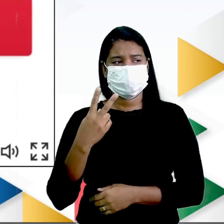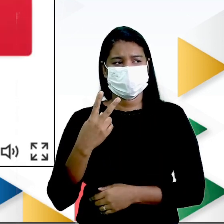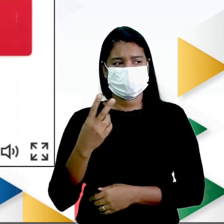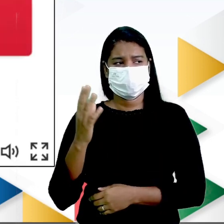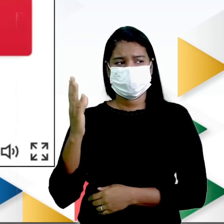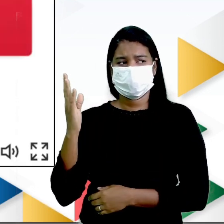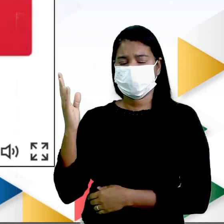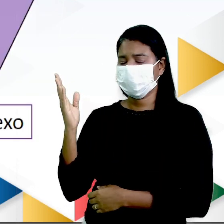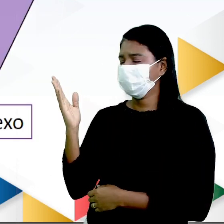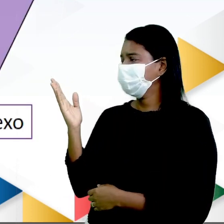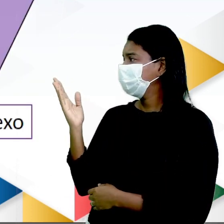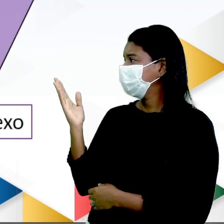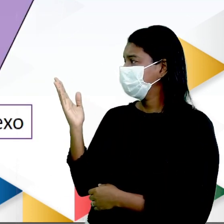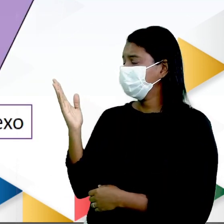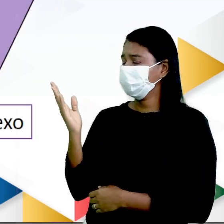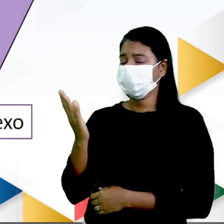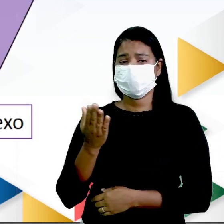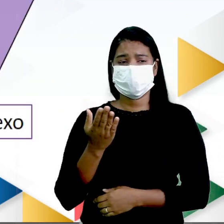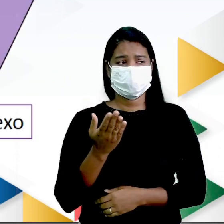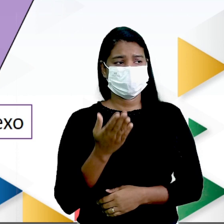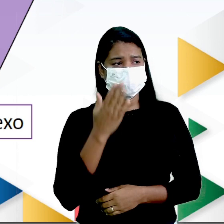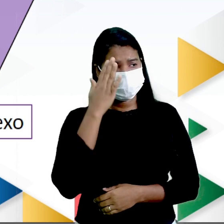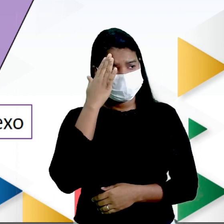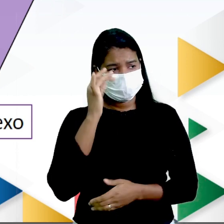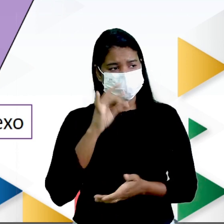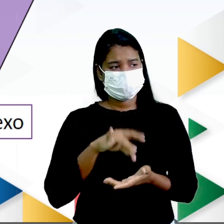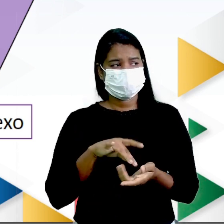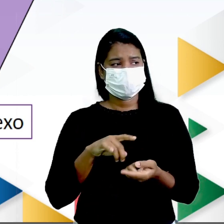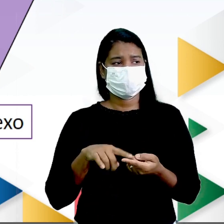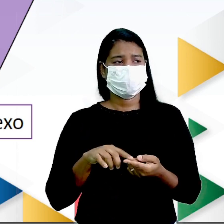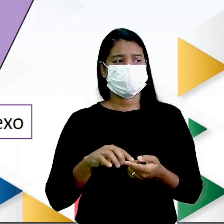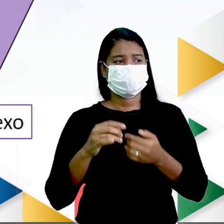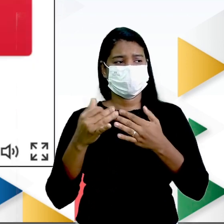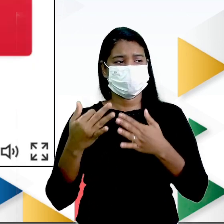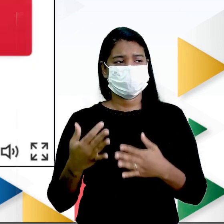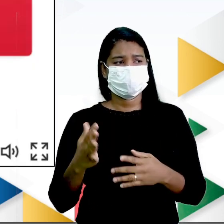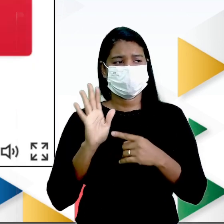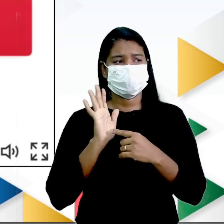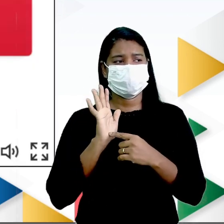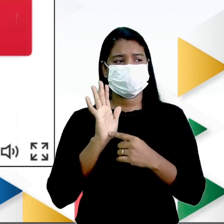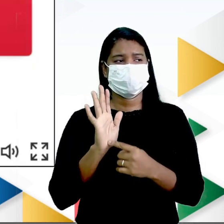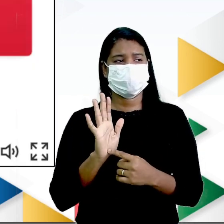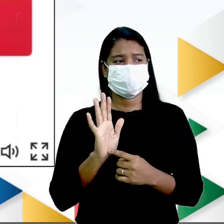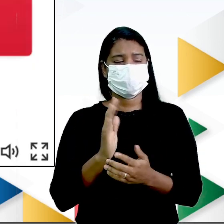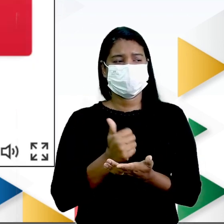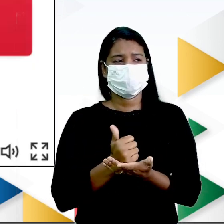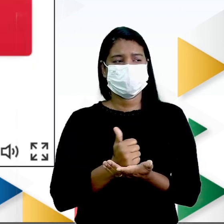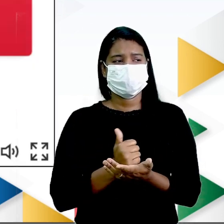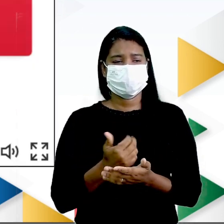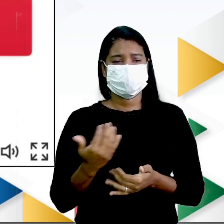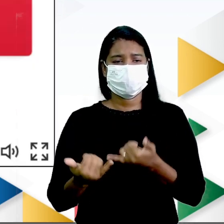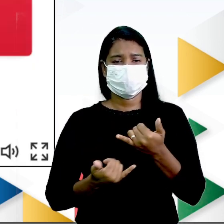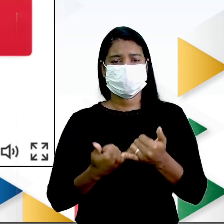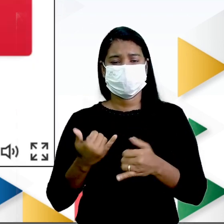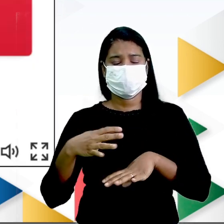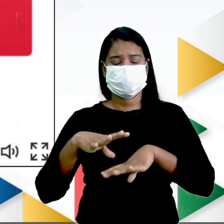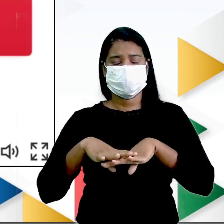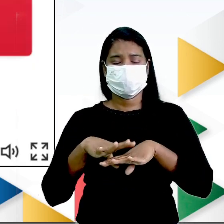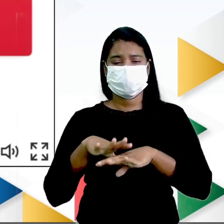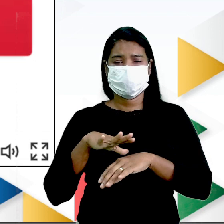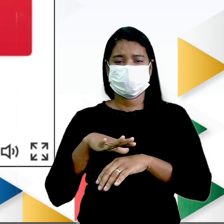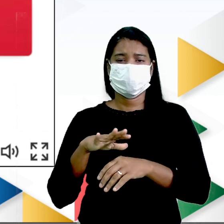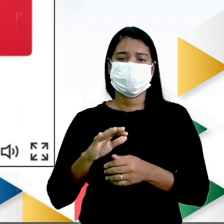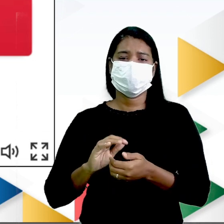aí? Então, agora que você já sabe o convexo e não convexo, eu vou te apresentar um game, um jogo na matemática chamado